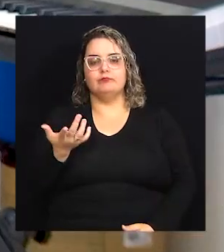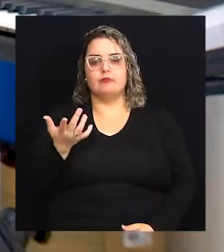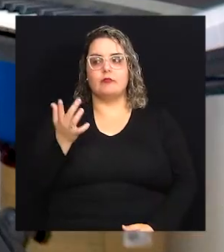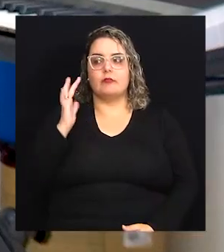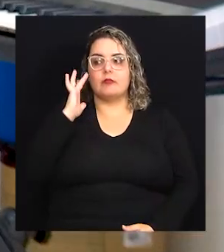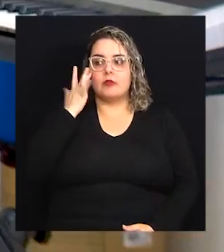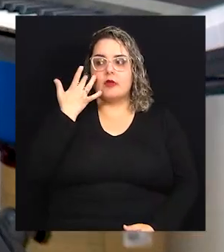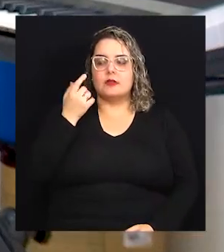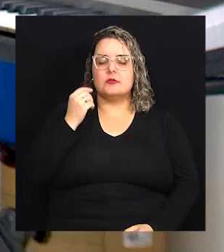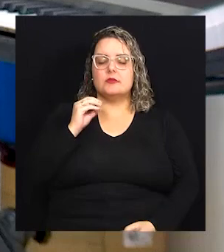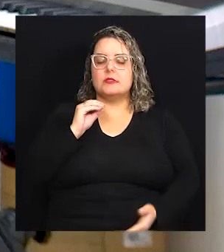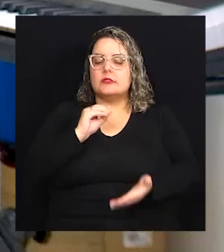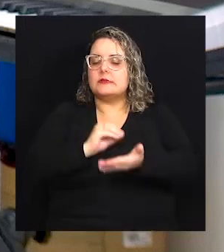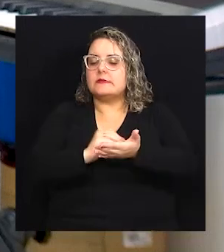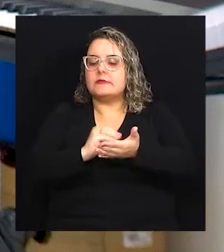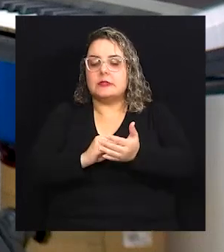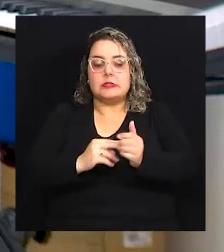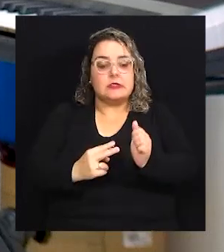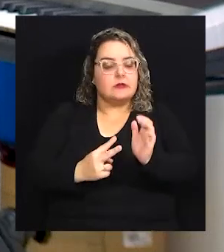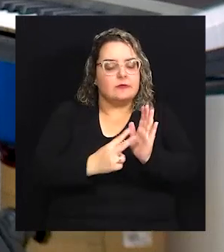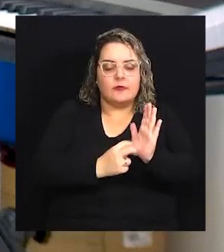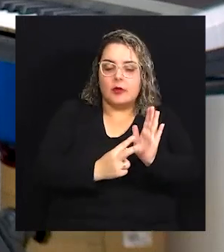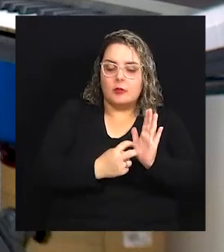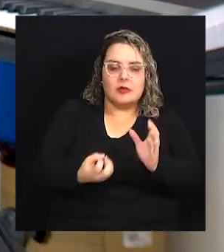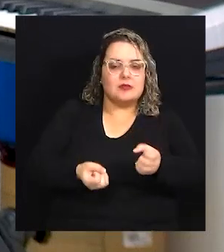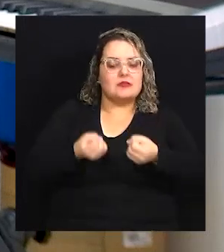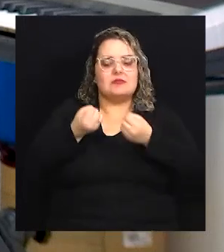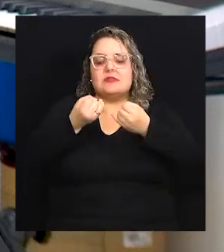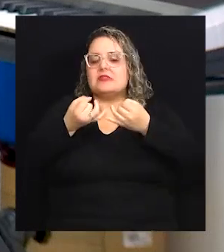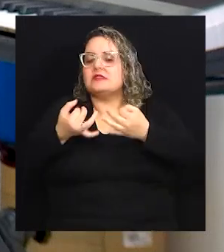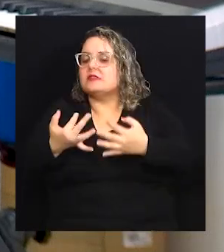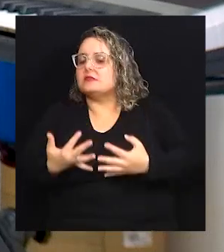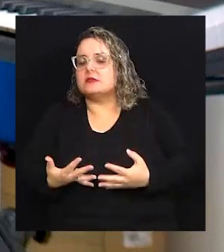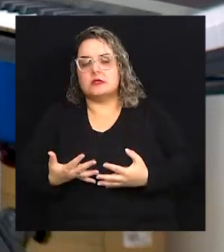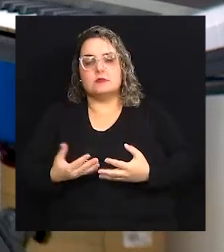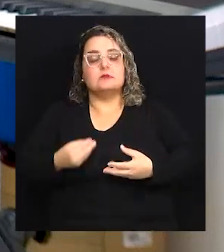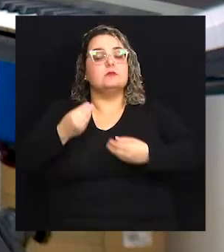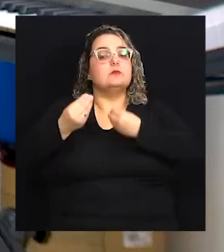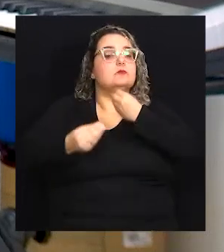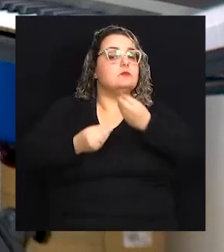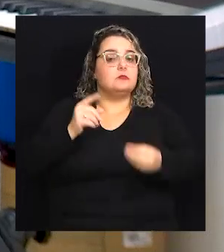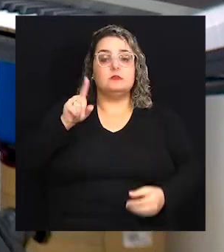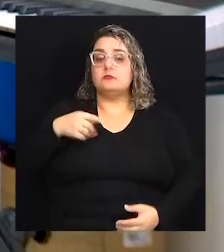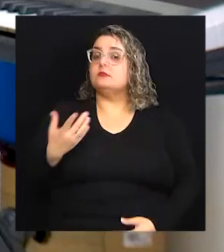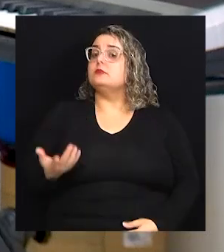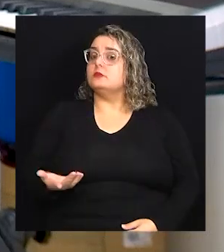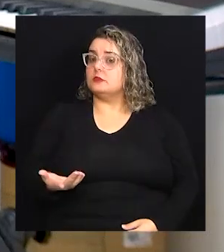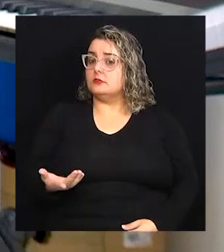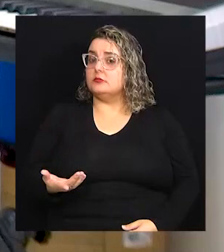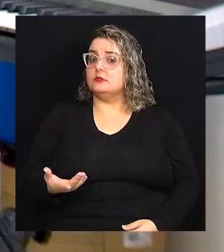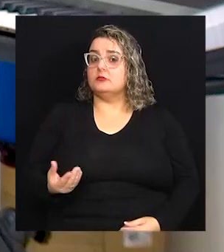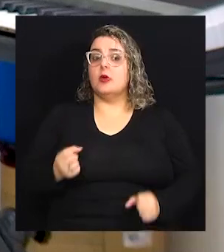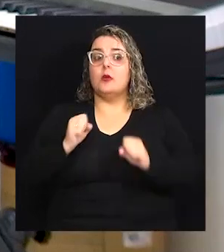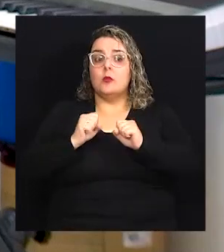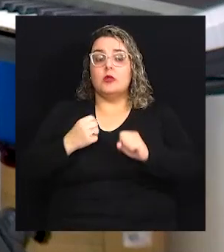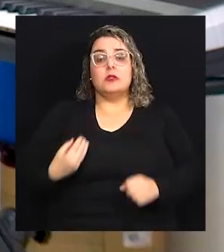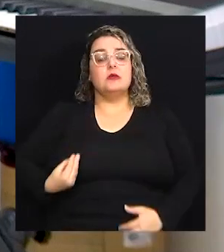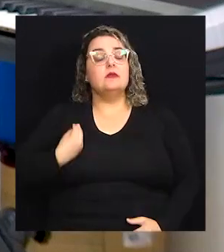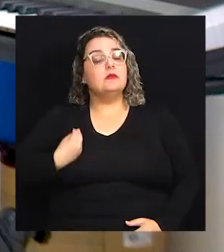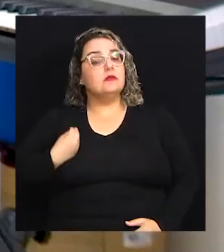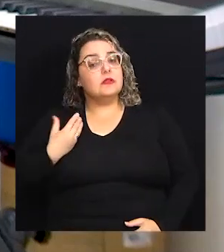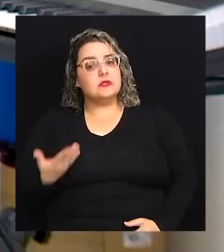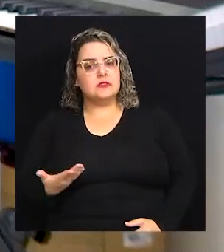Olha, eu acho que até falta palavras para poder expressar como é a gente